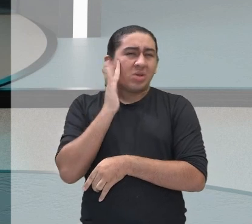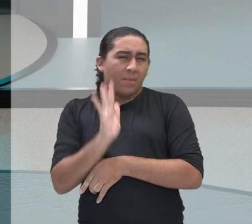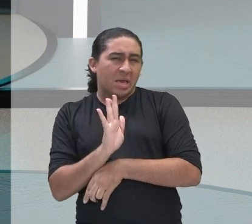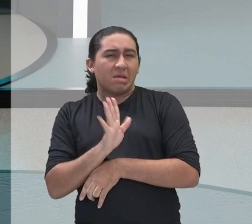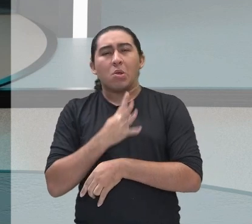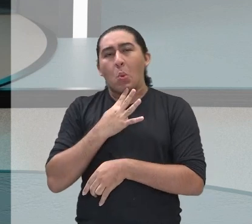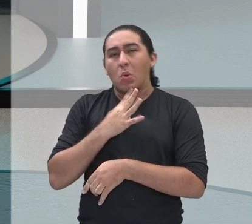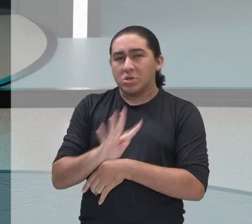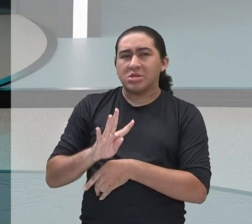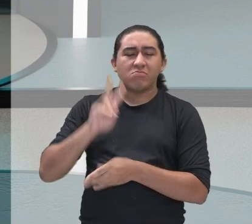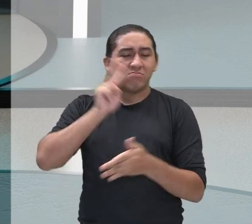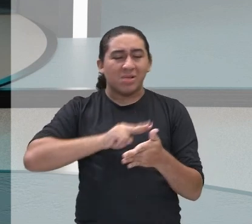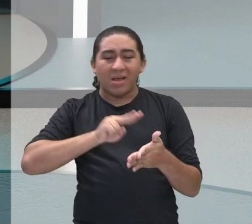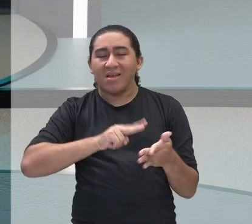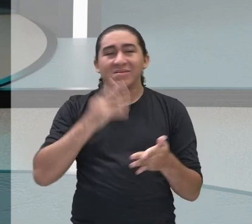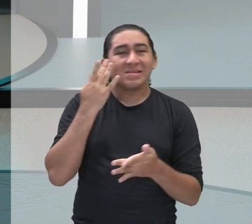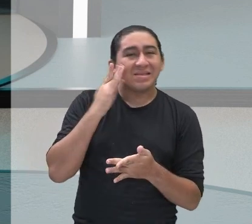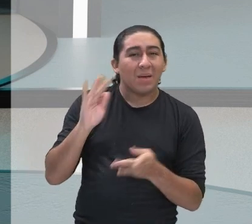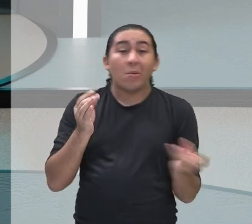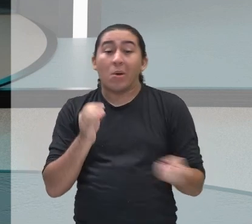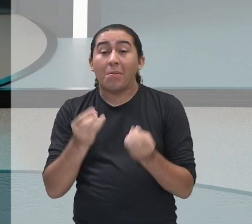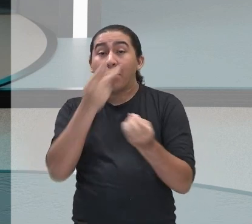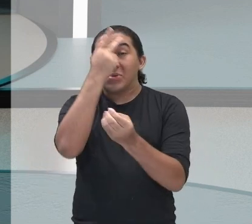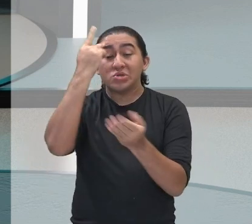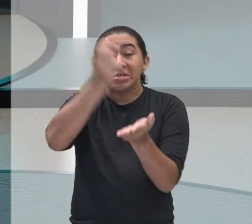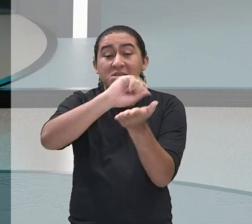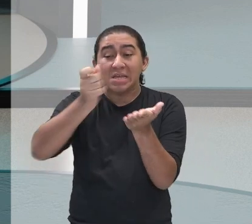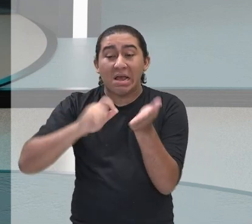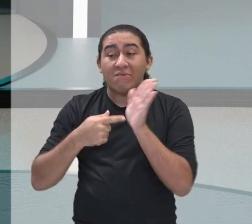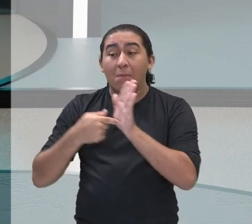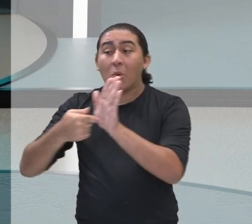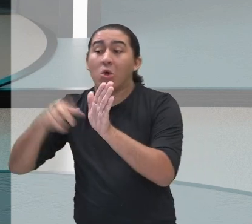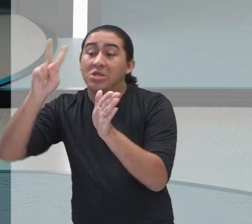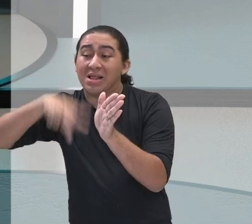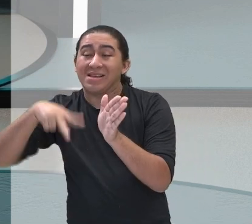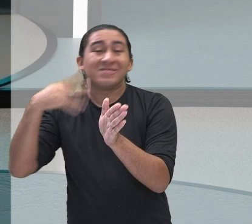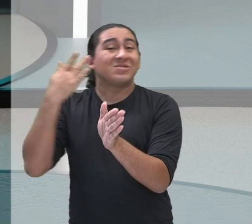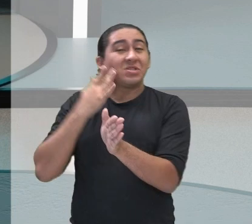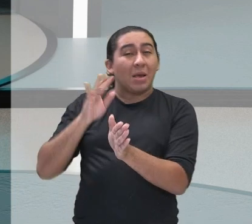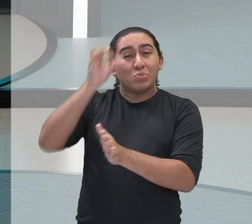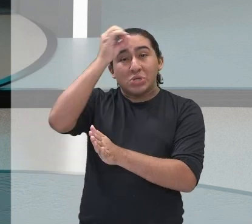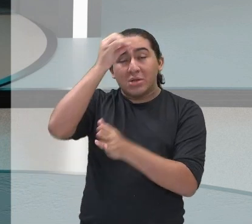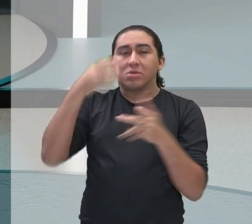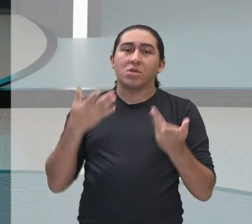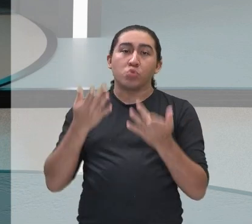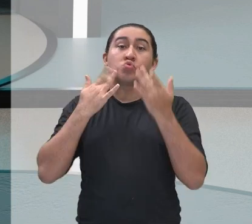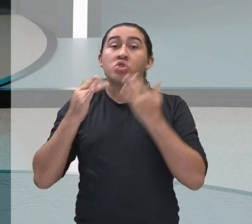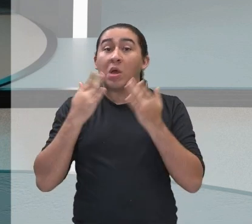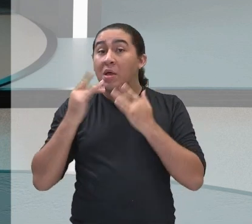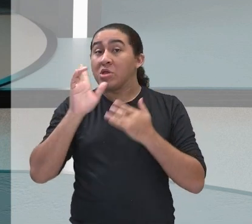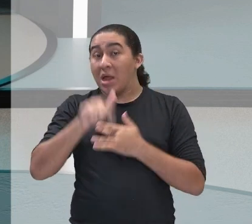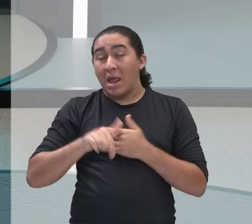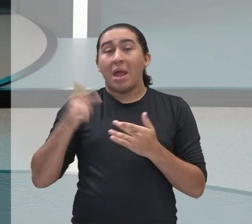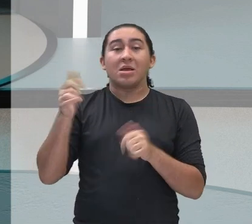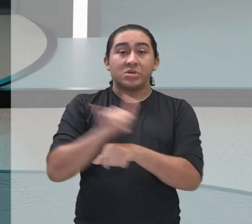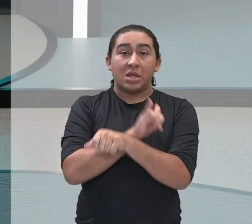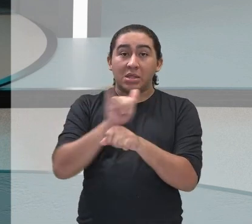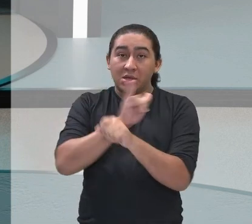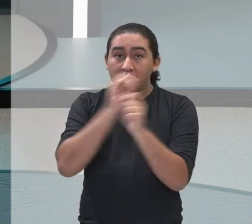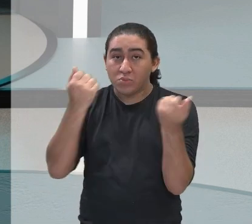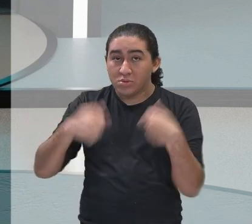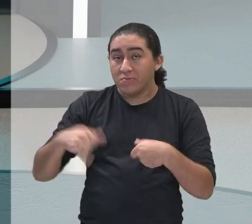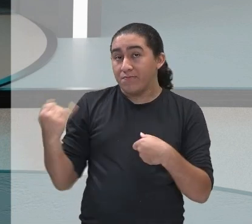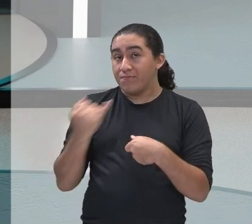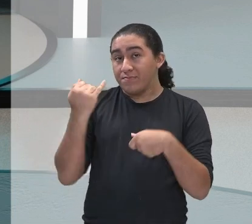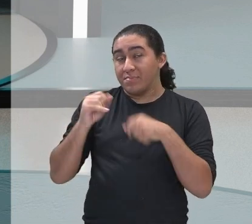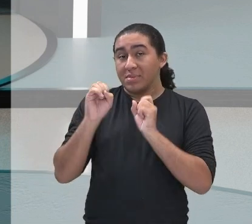tinha como instruir as pessoas escrevendo ou lendo, então o teatro era a ferramenta fundamental.